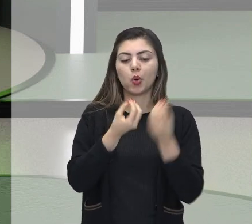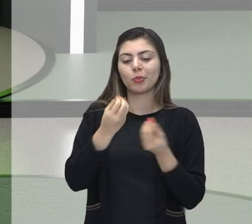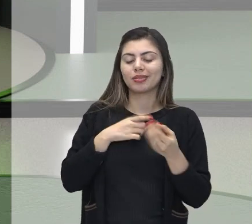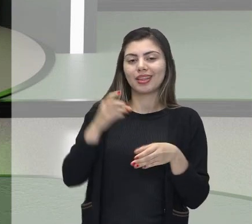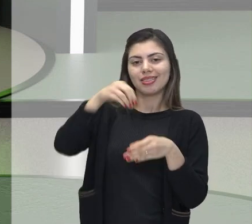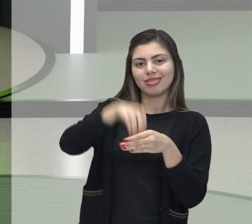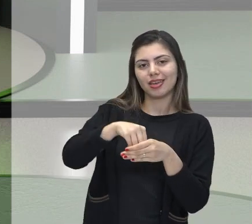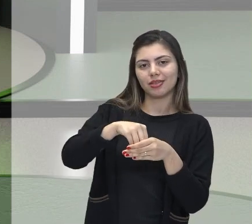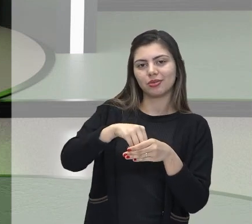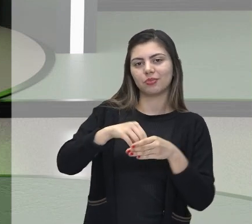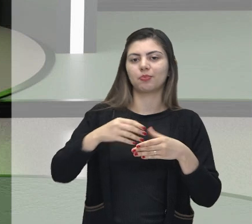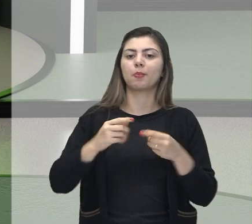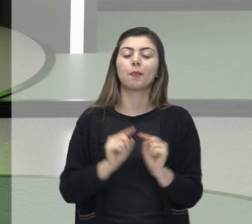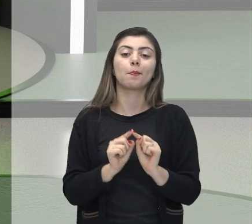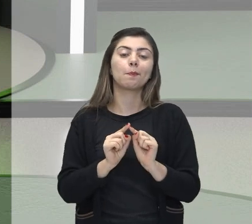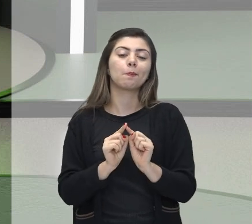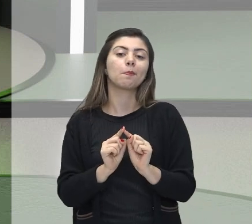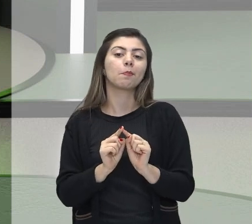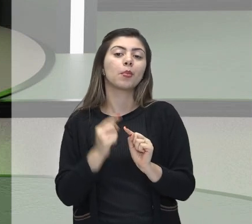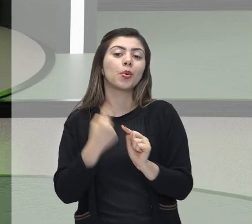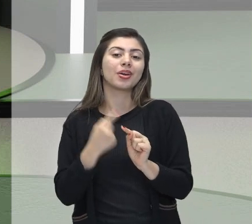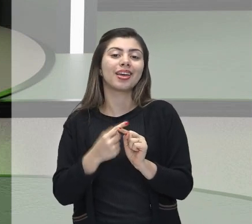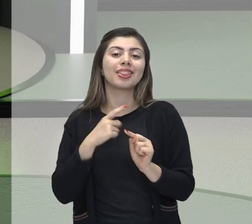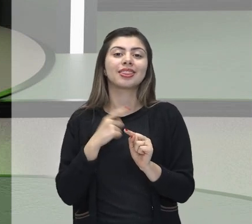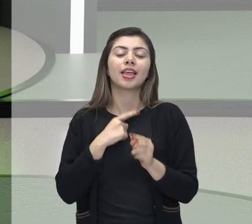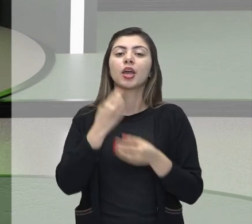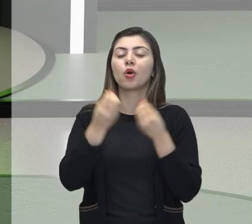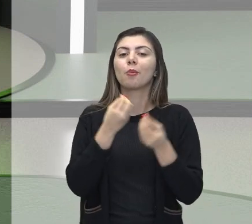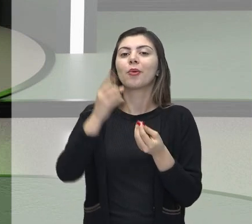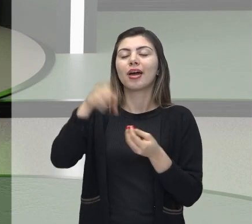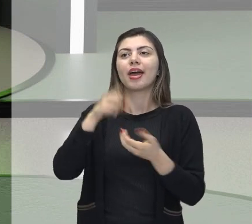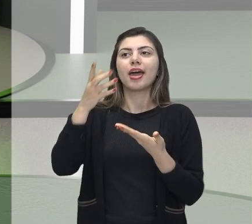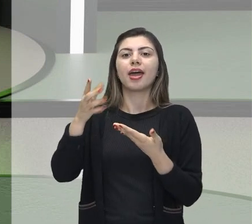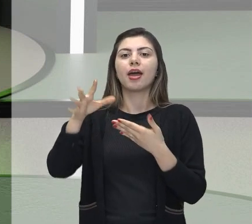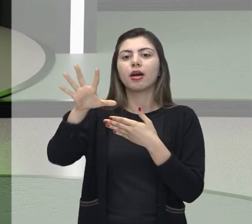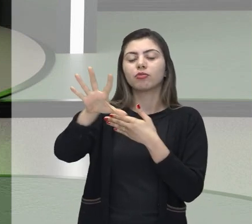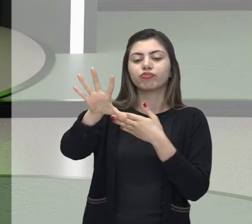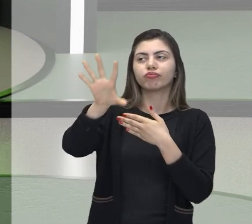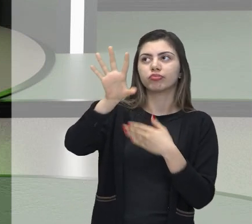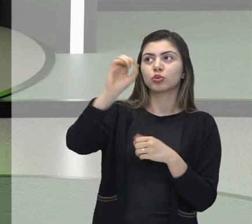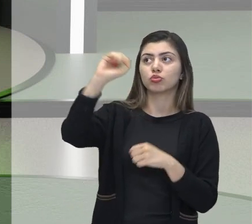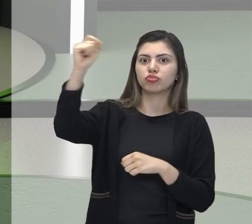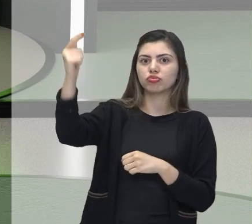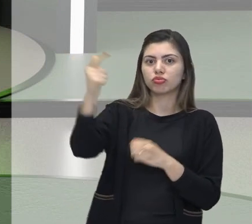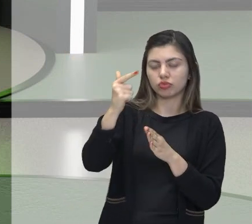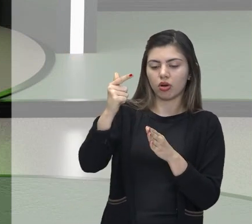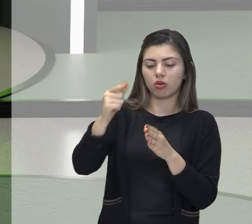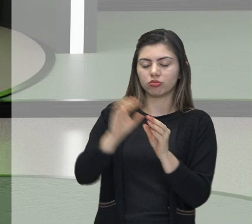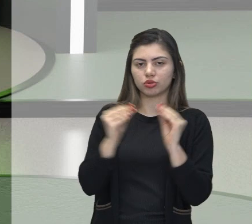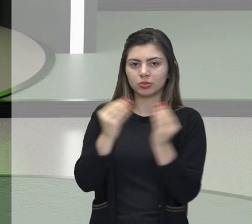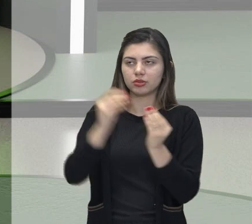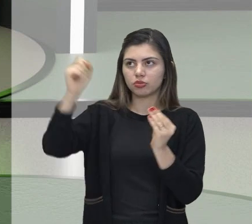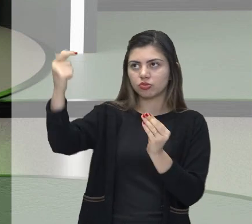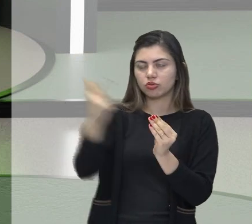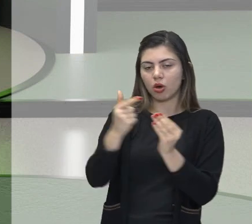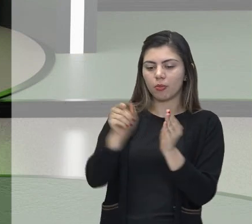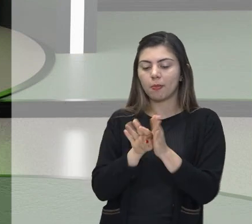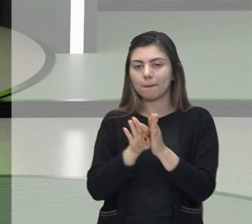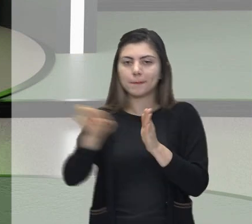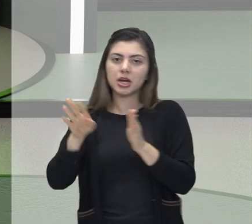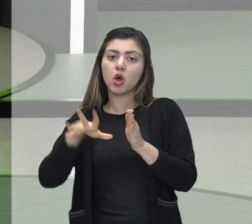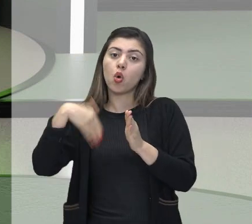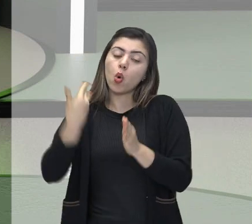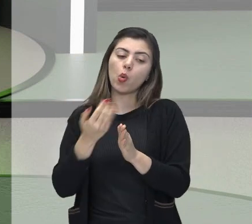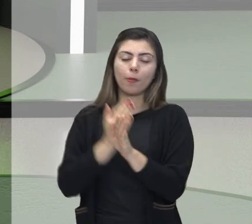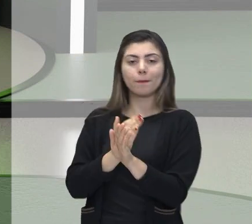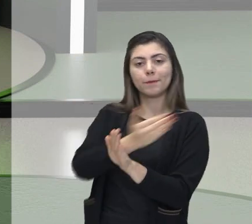acontecendo, porque é a partir do plano da luz, é quando incide a luz na substância. Então, o que